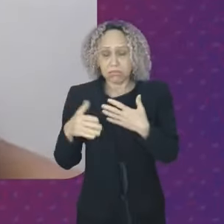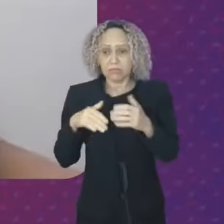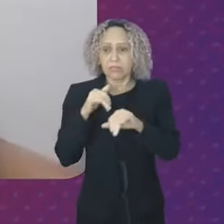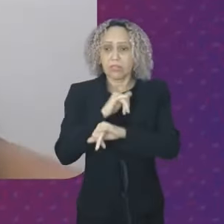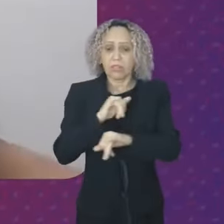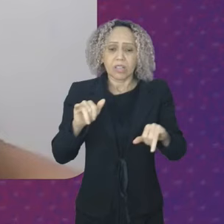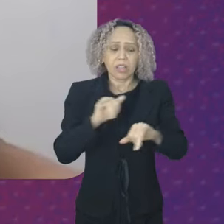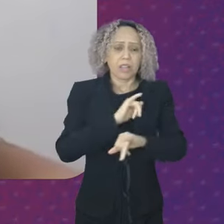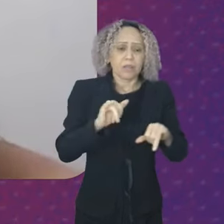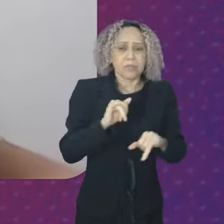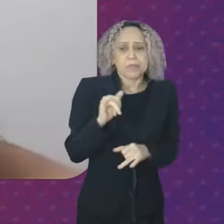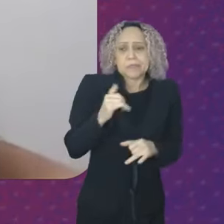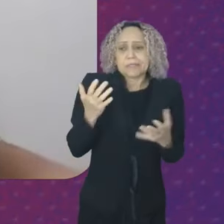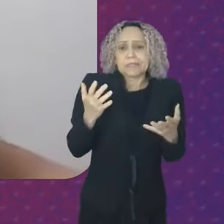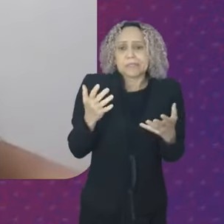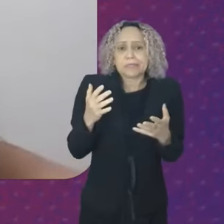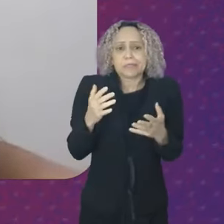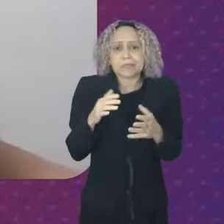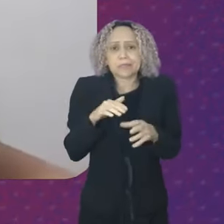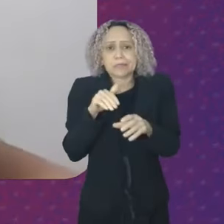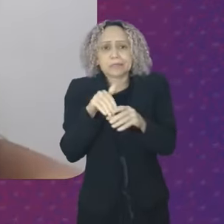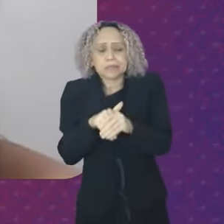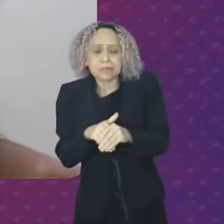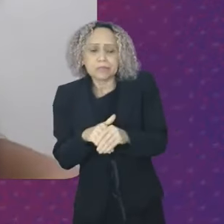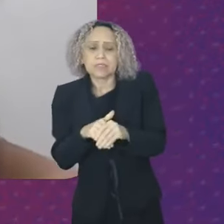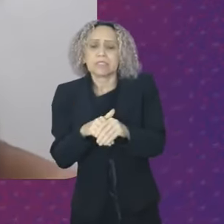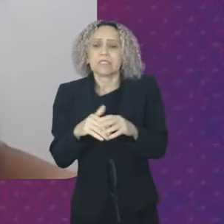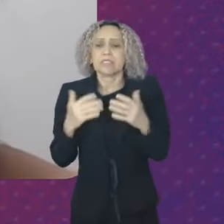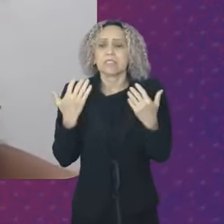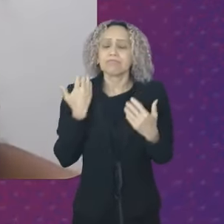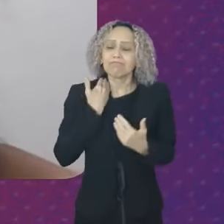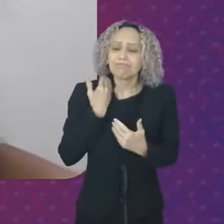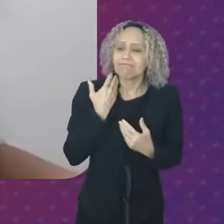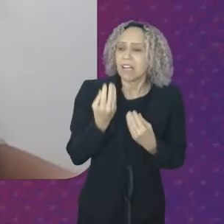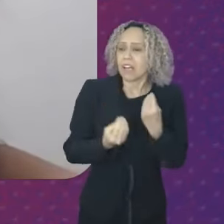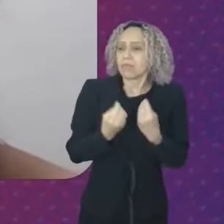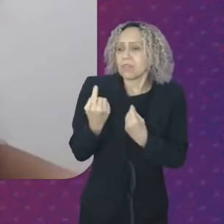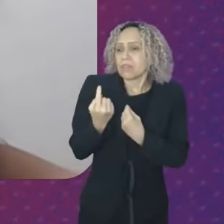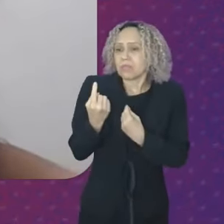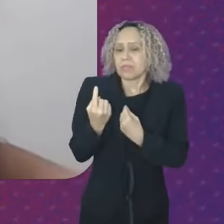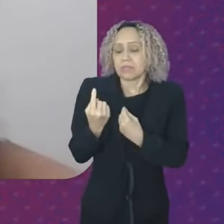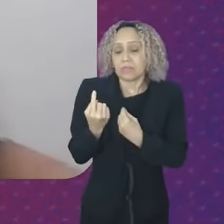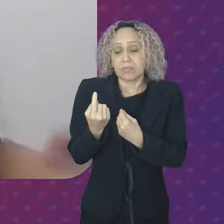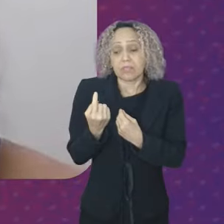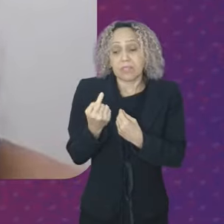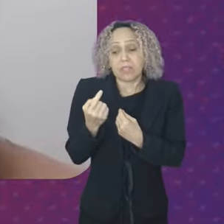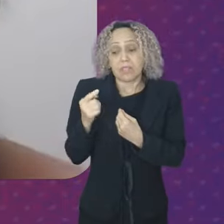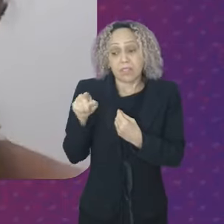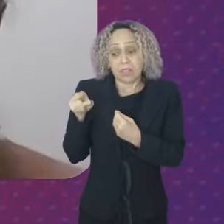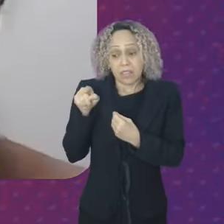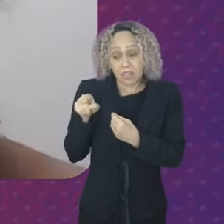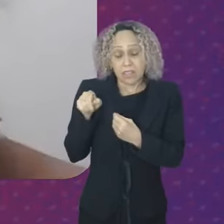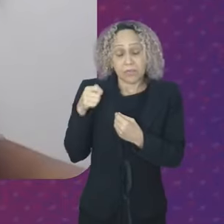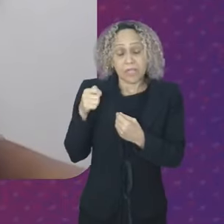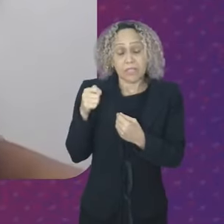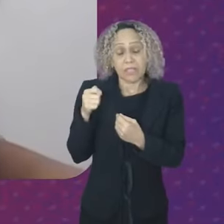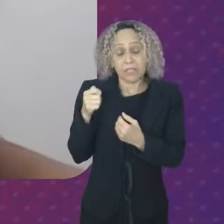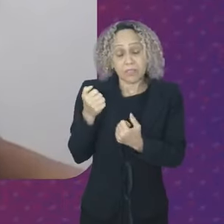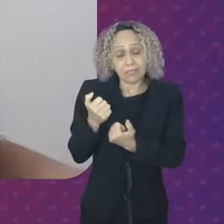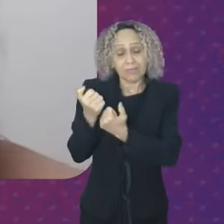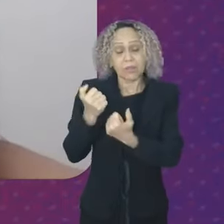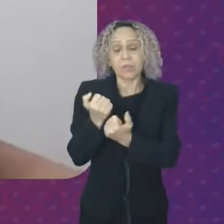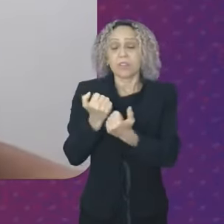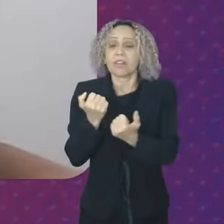nos votos, reflete na forma como a candidata está se relacionando com a sociedade, e não tem como a gente esconder